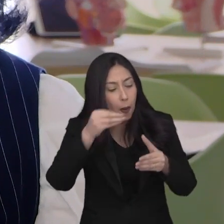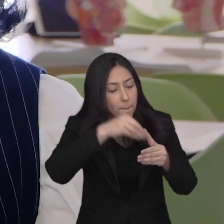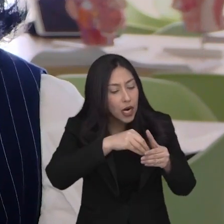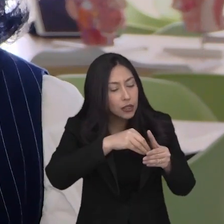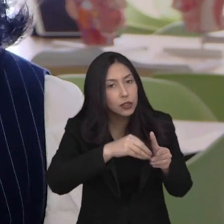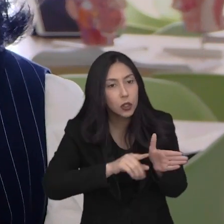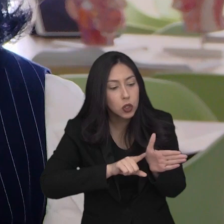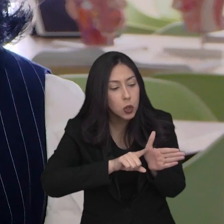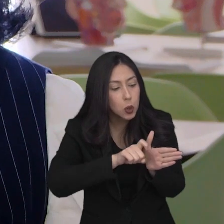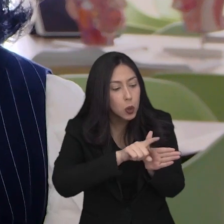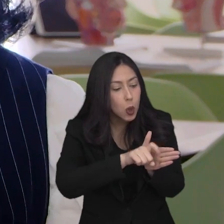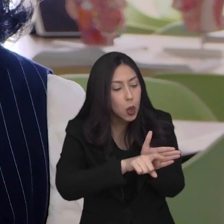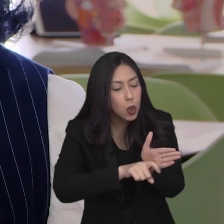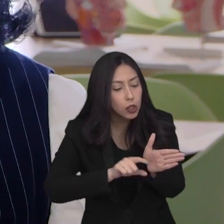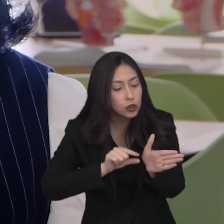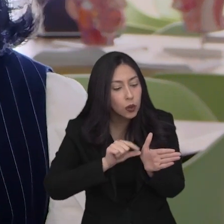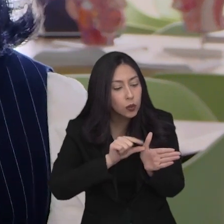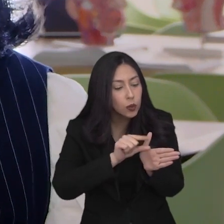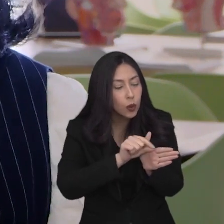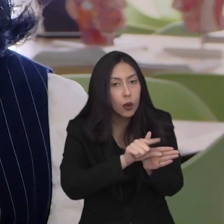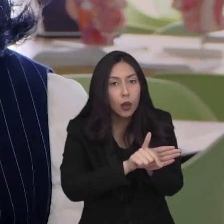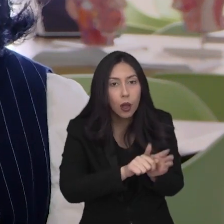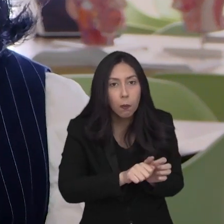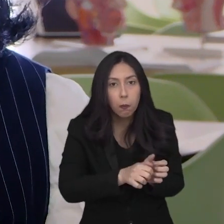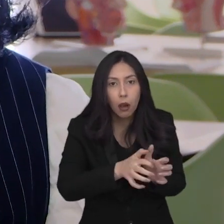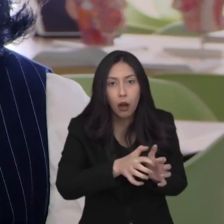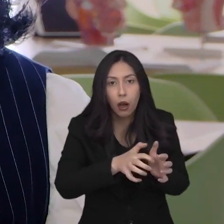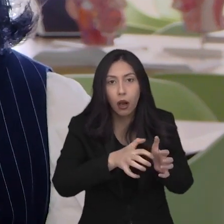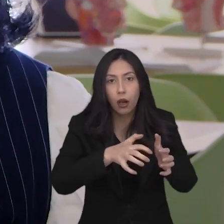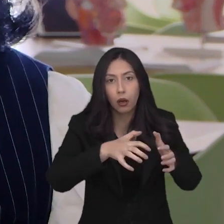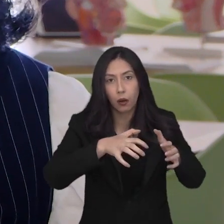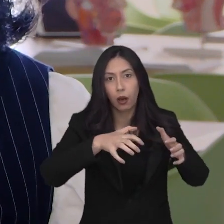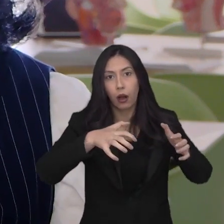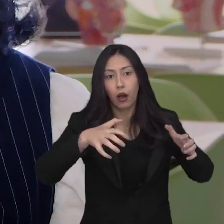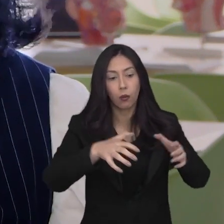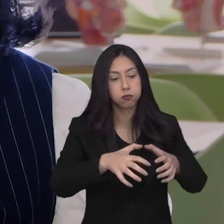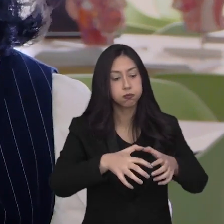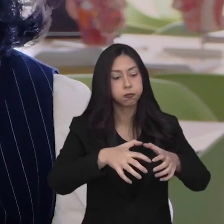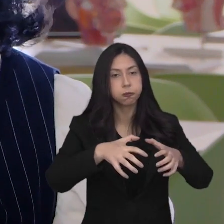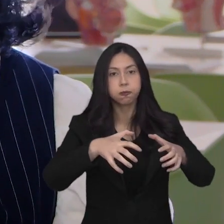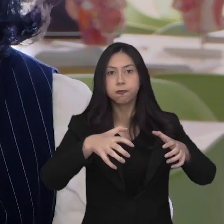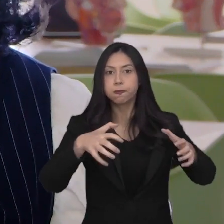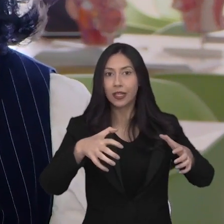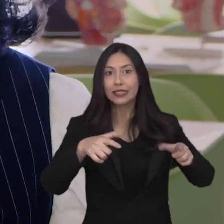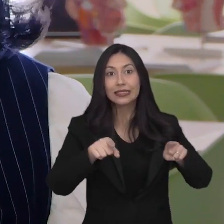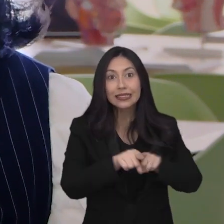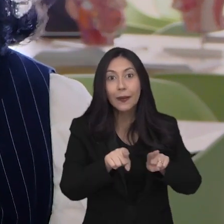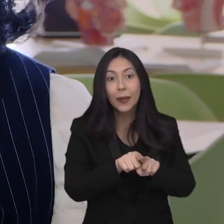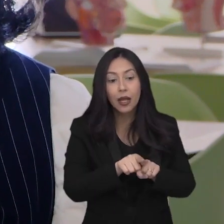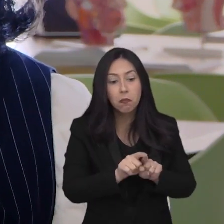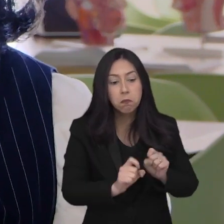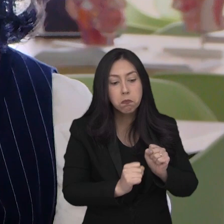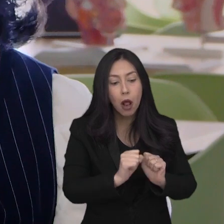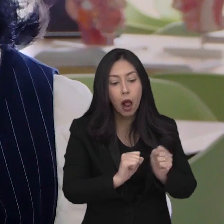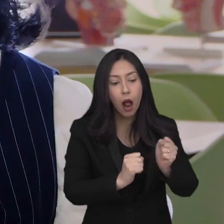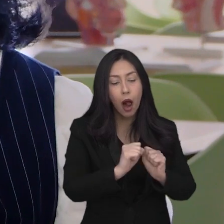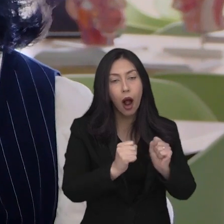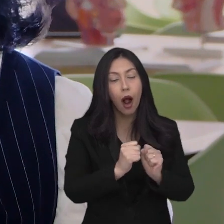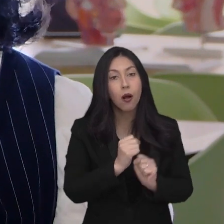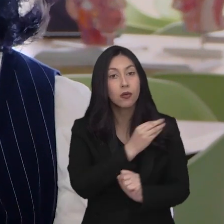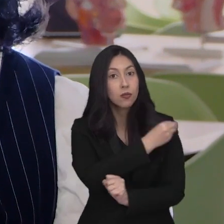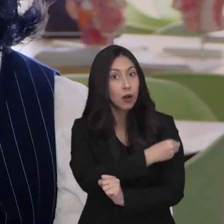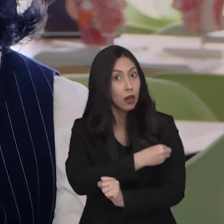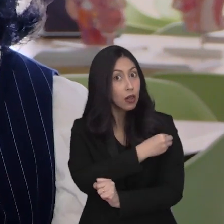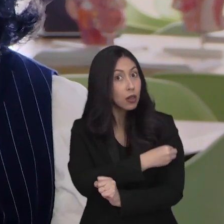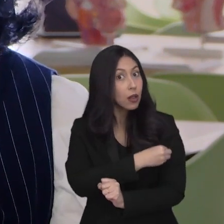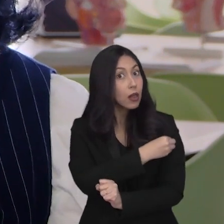açúcar que tem ali no alimento, e ele efetua o processo de fermentação alcoólica natural dele, que na